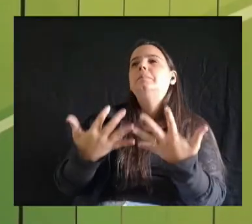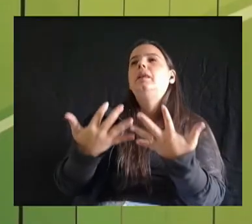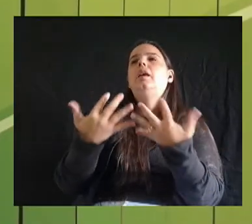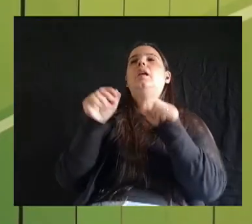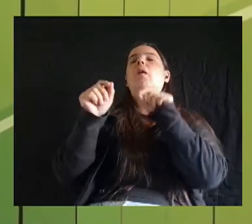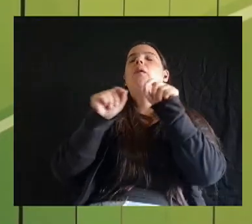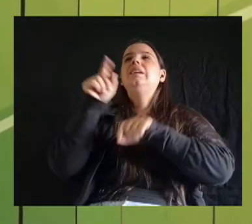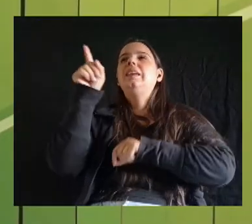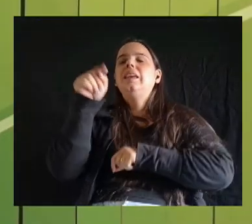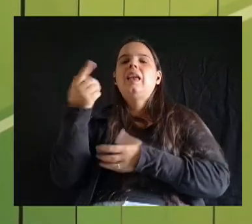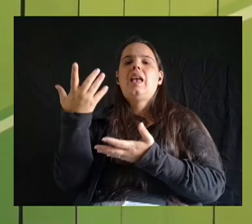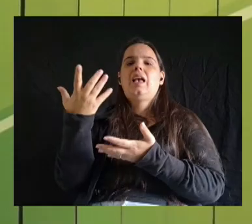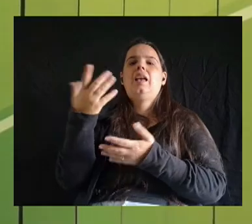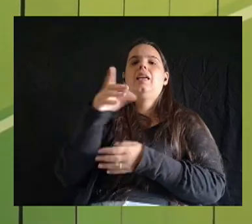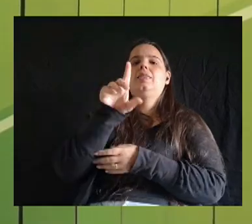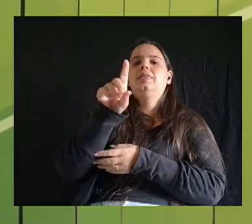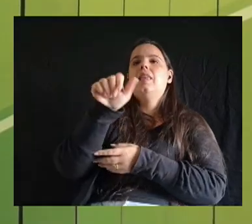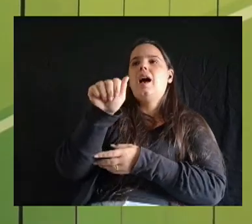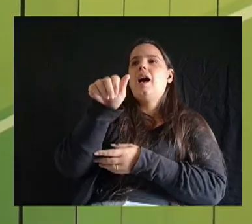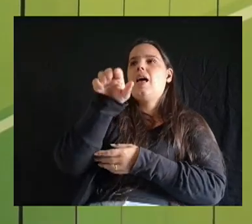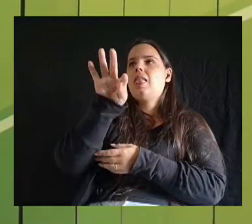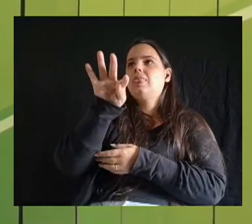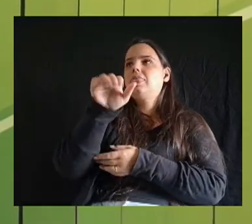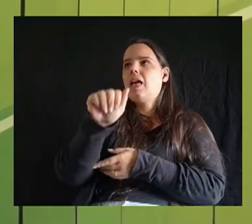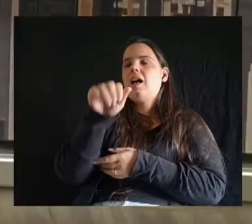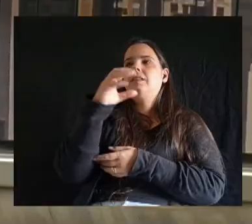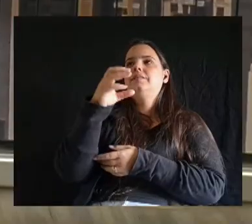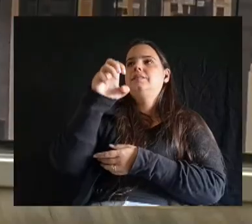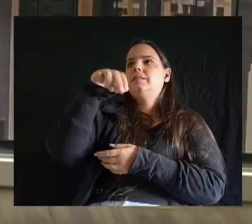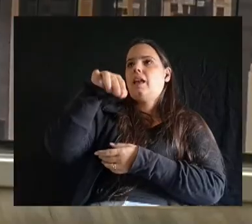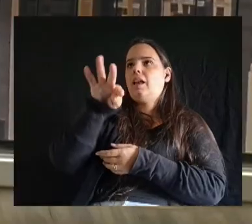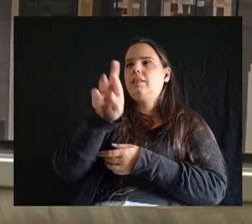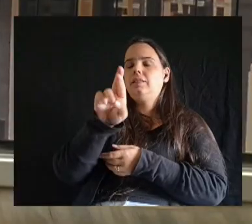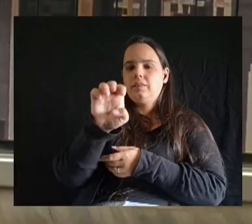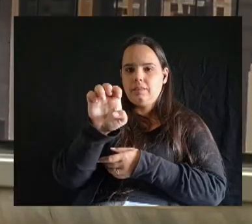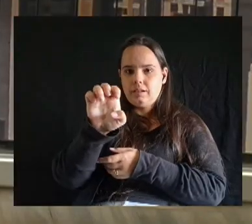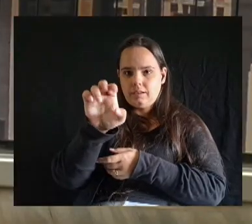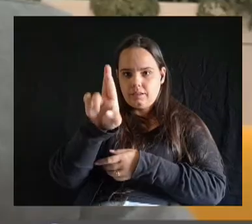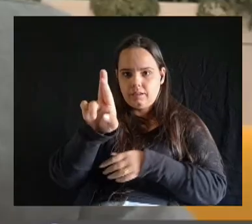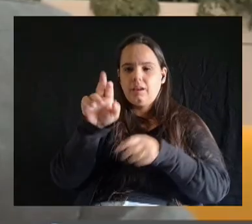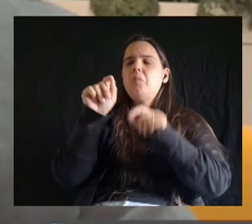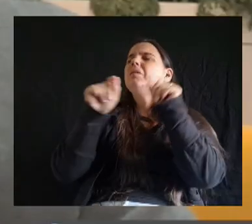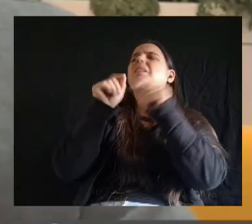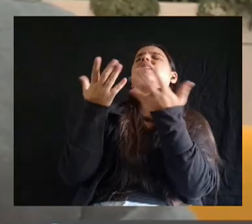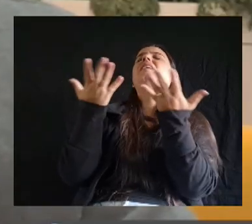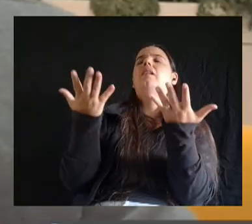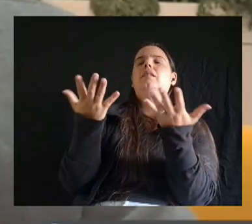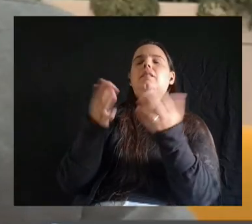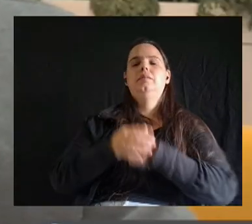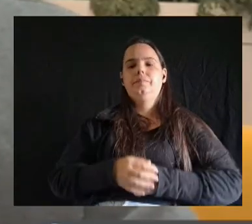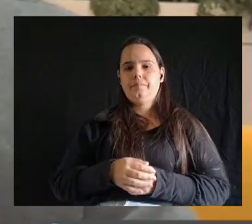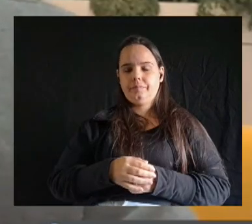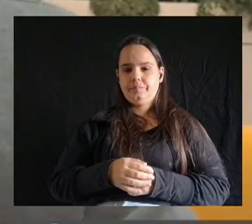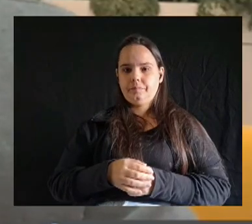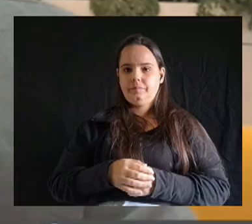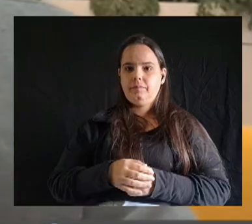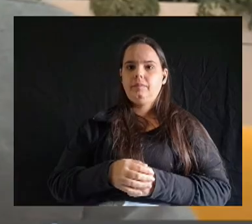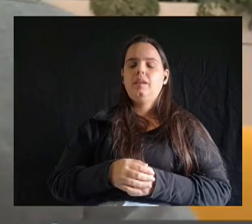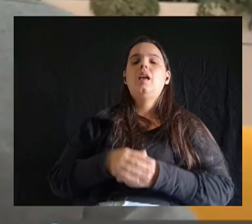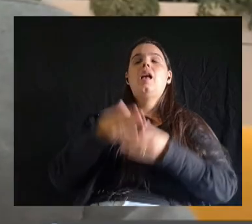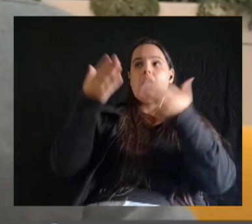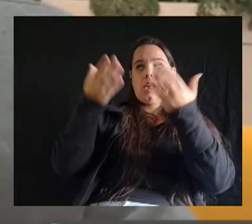data center, para quem está em casa e pode não conhecer esse segmento da tecnologia. Um data center é